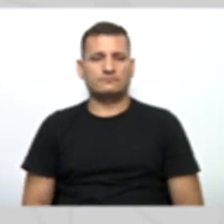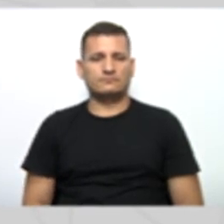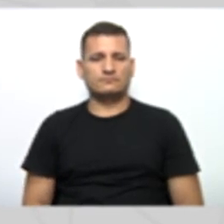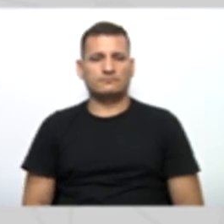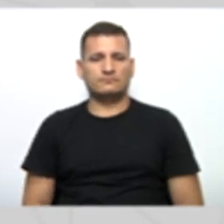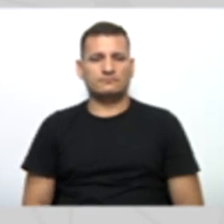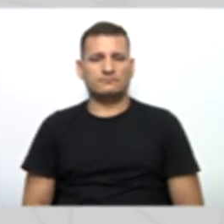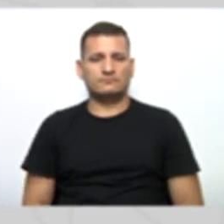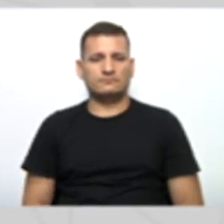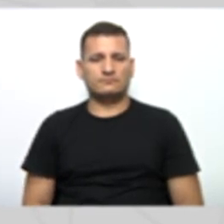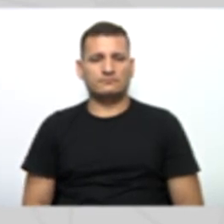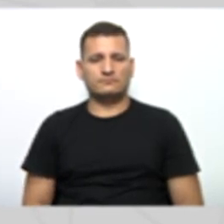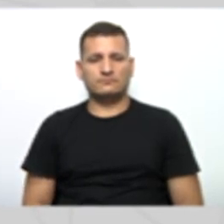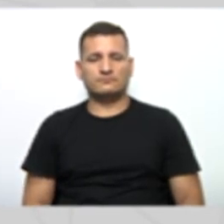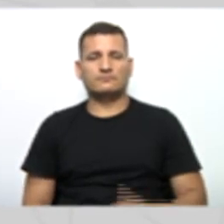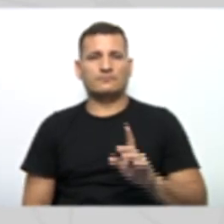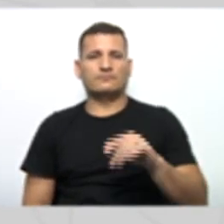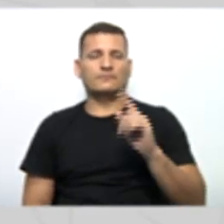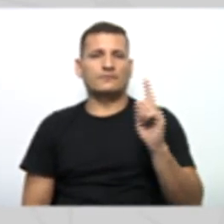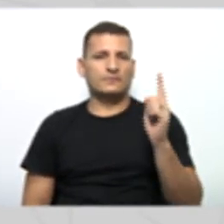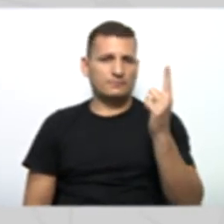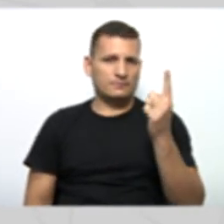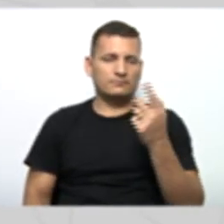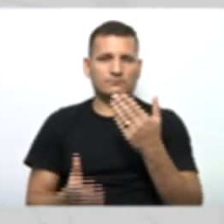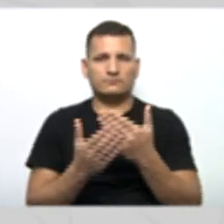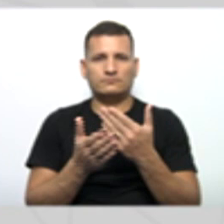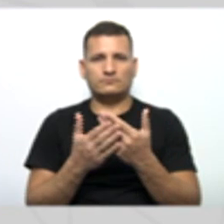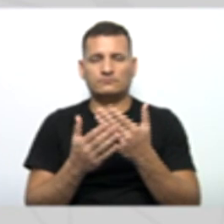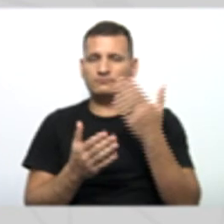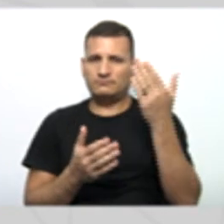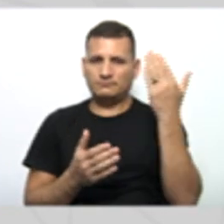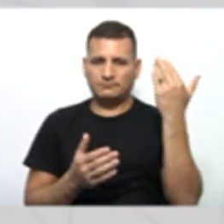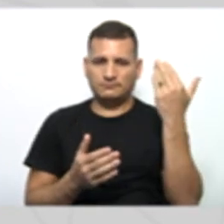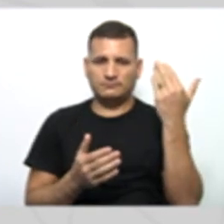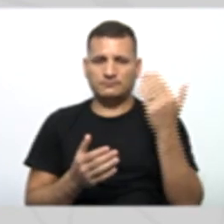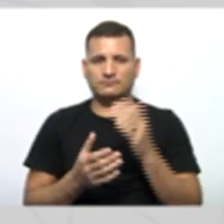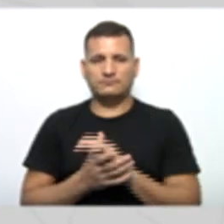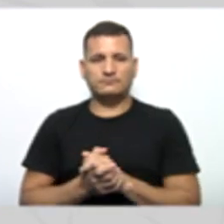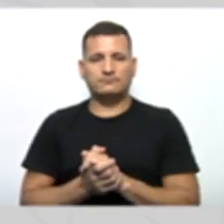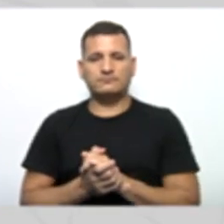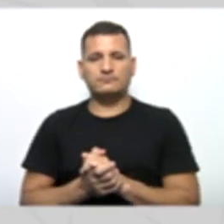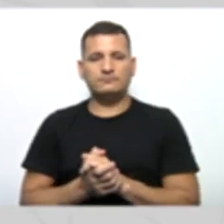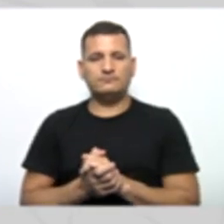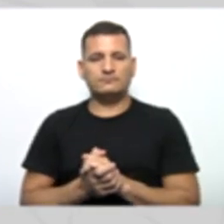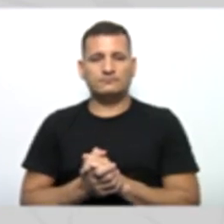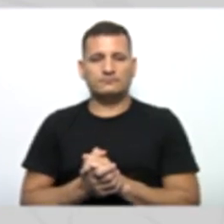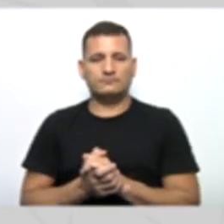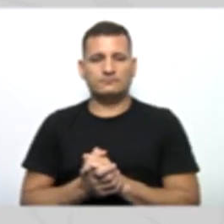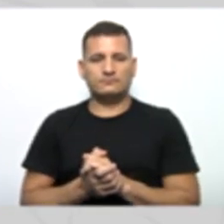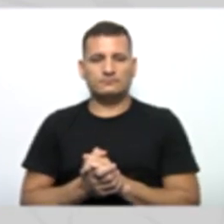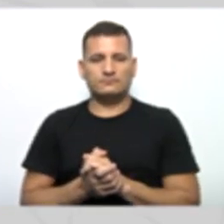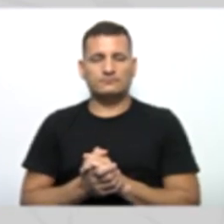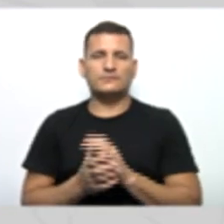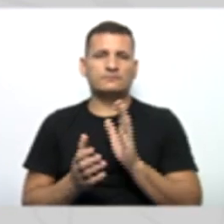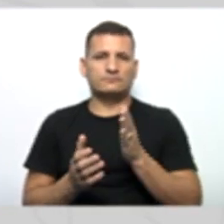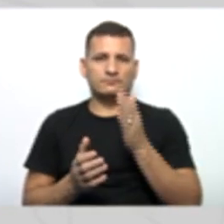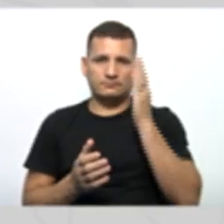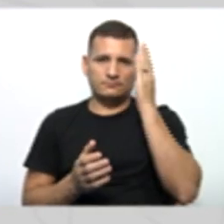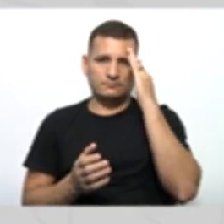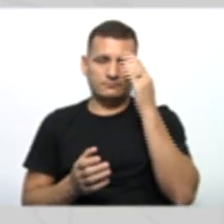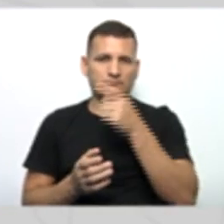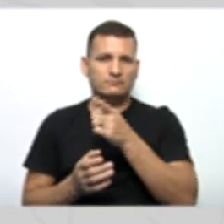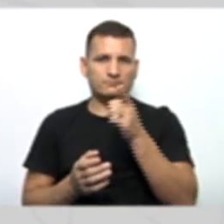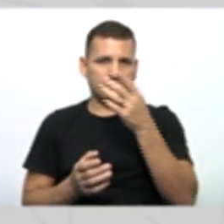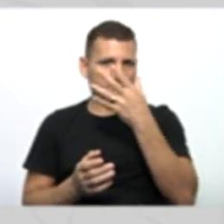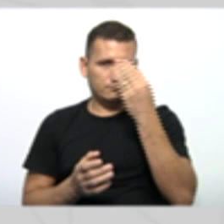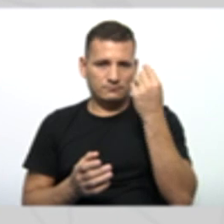esquecido, né? Foi o nosso primeiro estudo da última semana. Gente, ó, isso aí a gente estudou na segunda e terceira semana, eu sei que vocês não esqueceram,